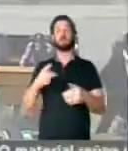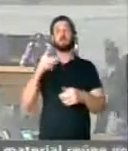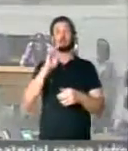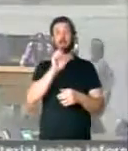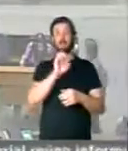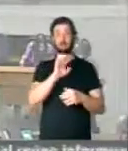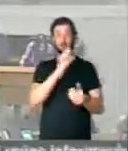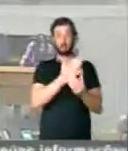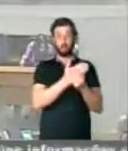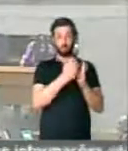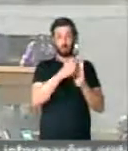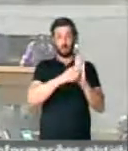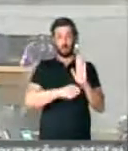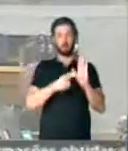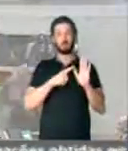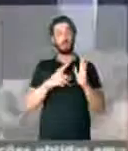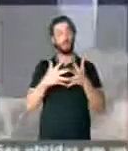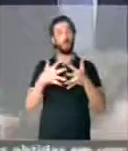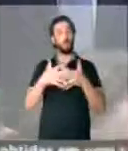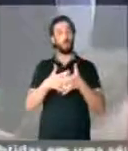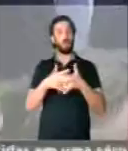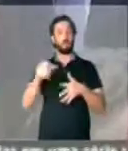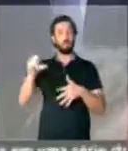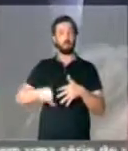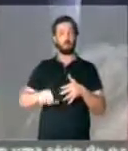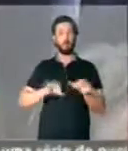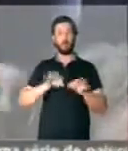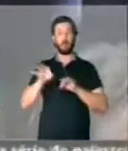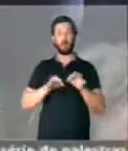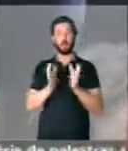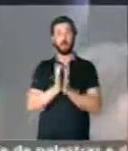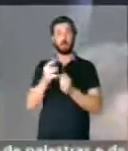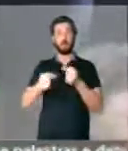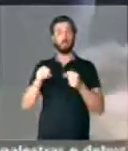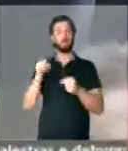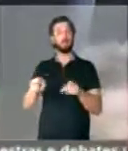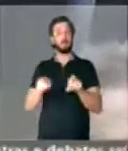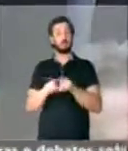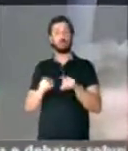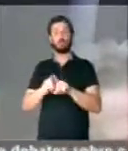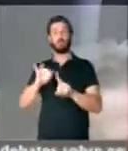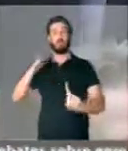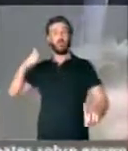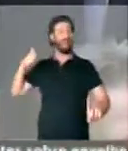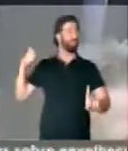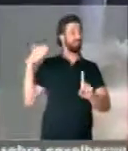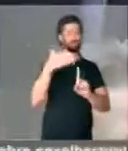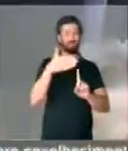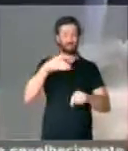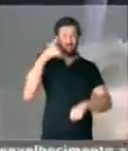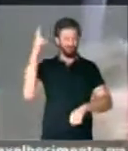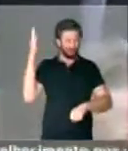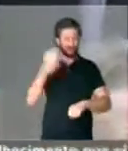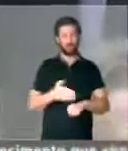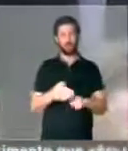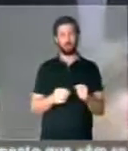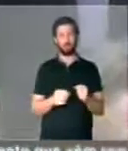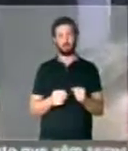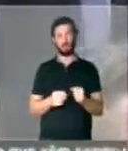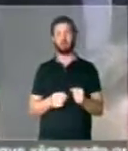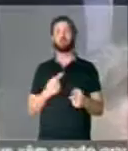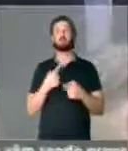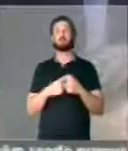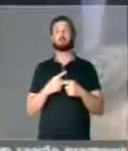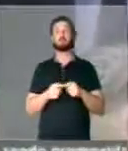TSE um complicador para a organização dos partidos e que essa também vai atingir imediatamente os partidos.